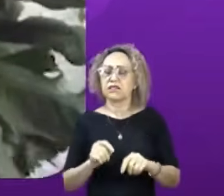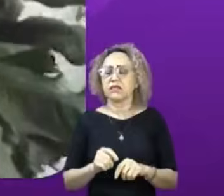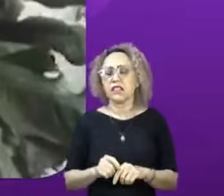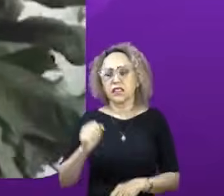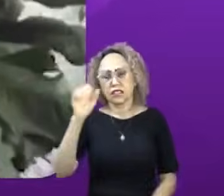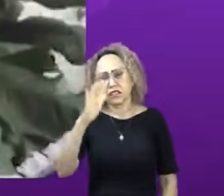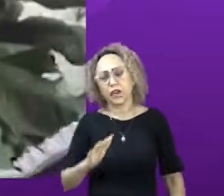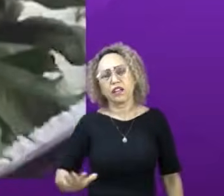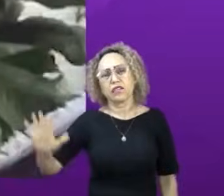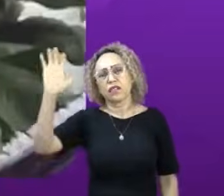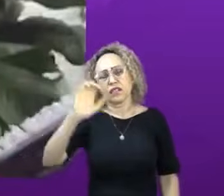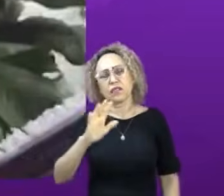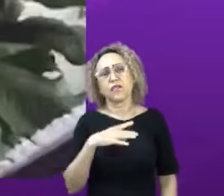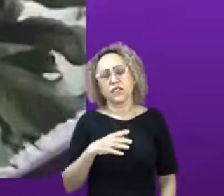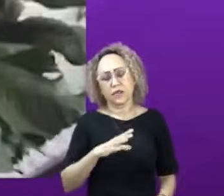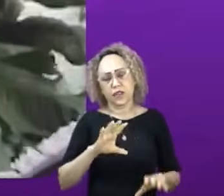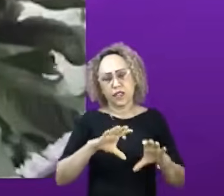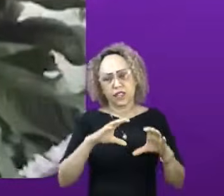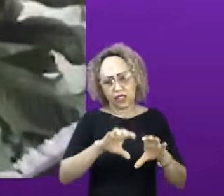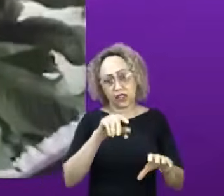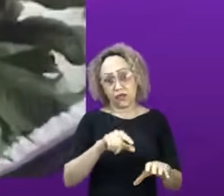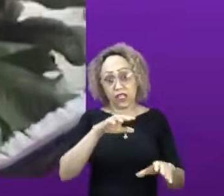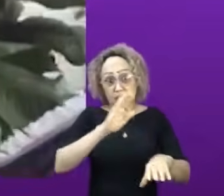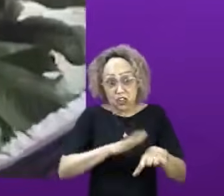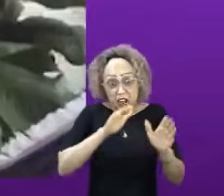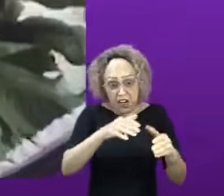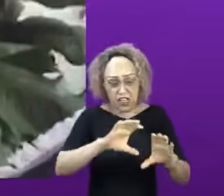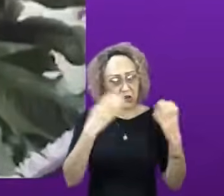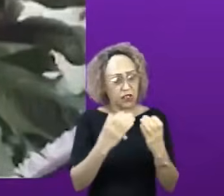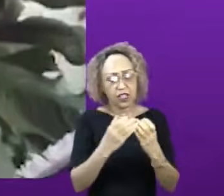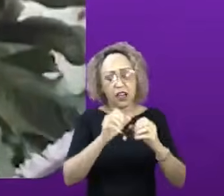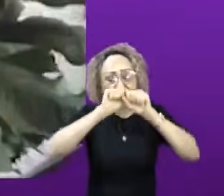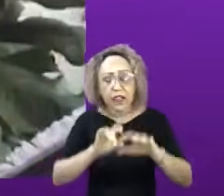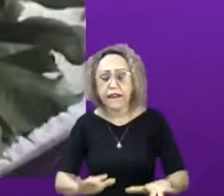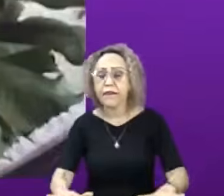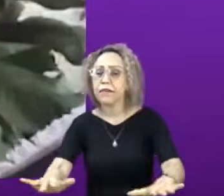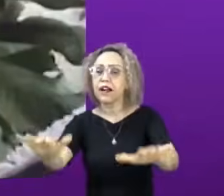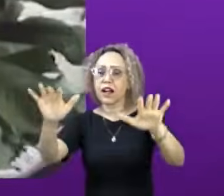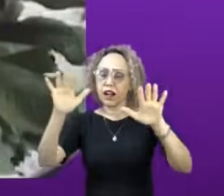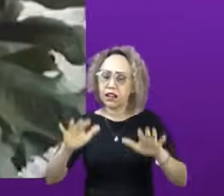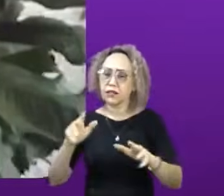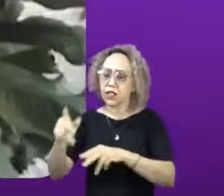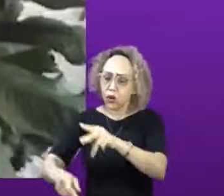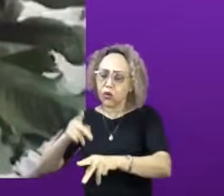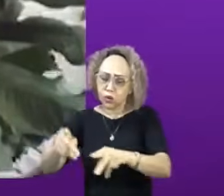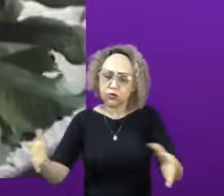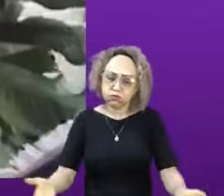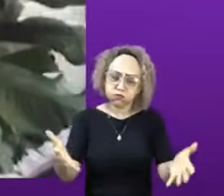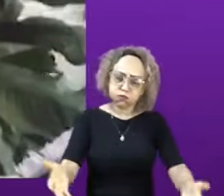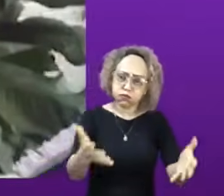território, da comunidade, né, das aldeias, para que elas façam com que outros povos,